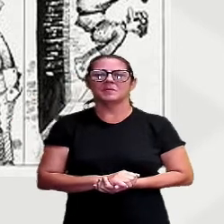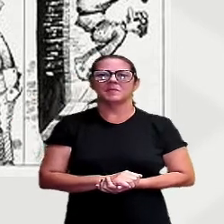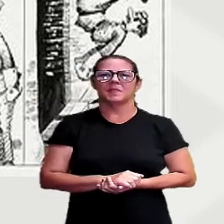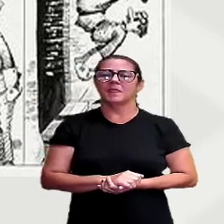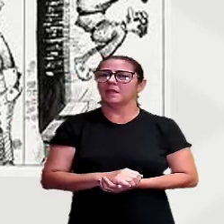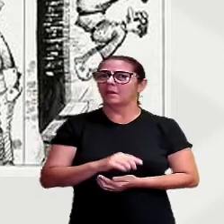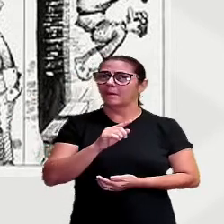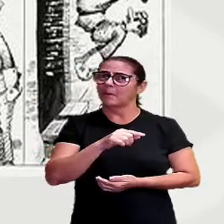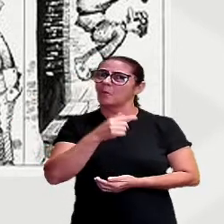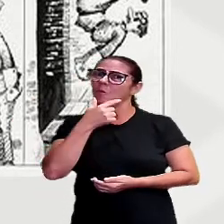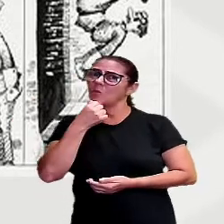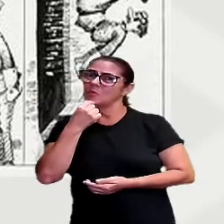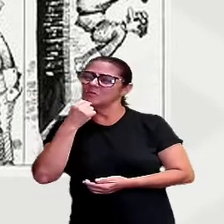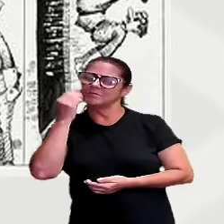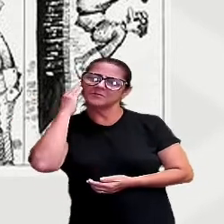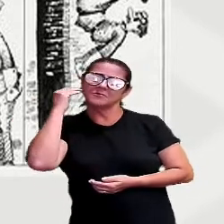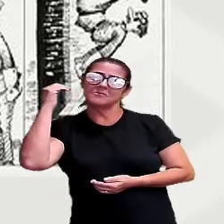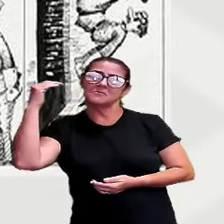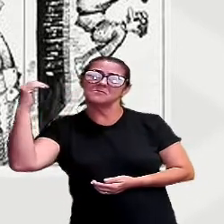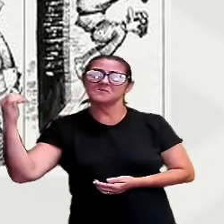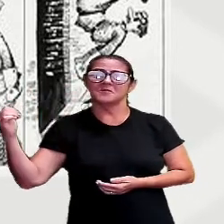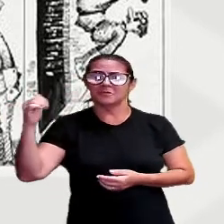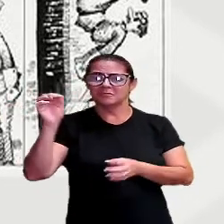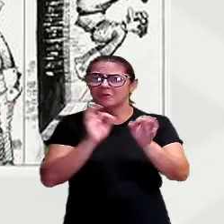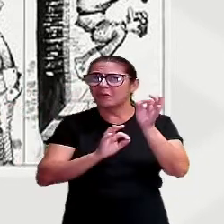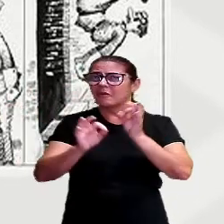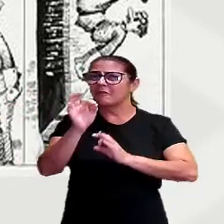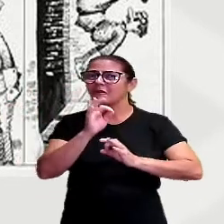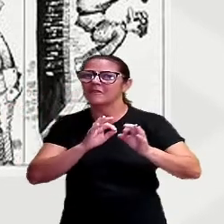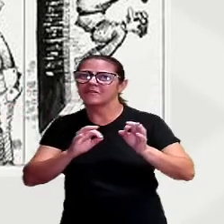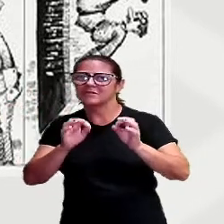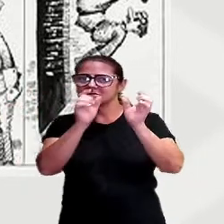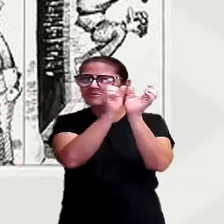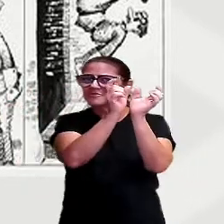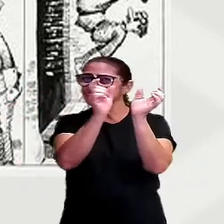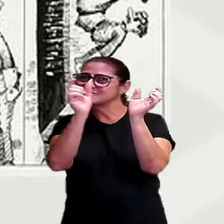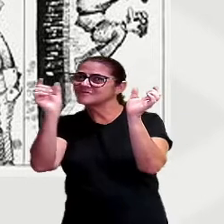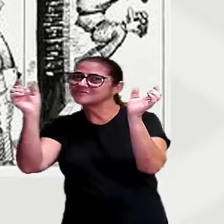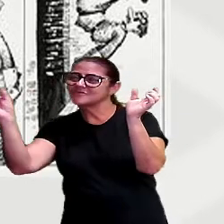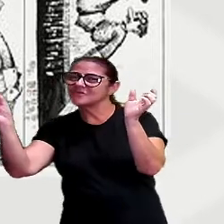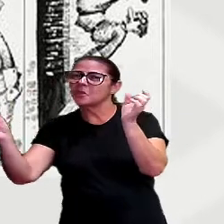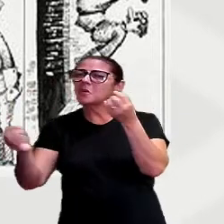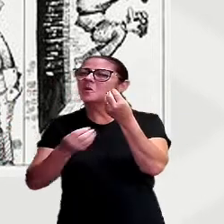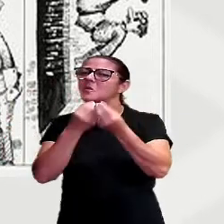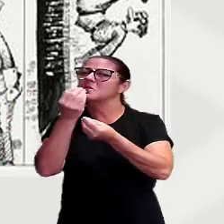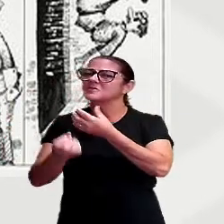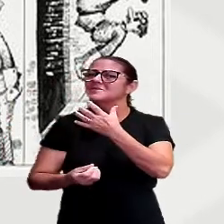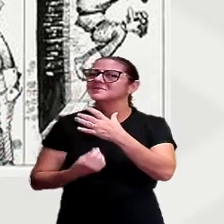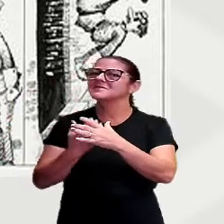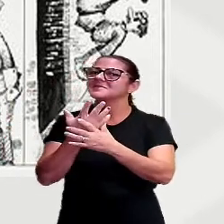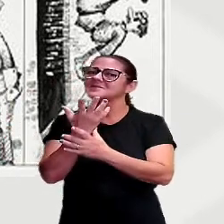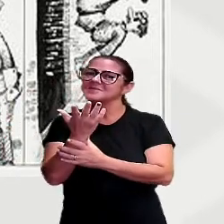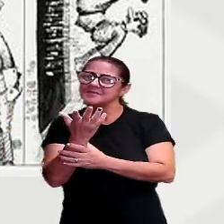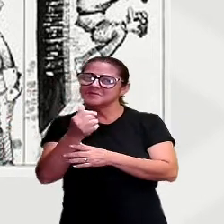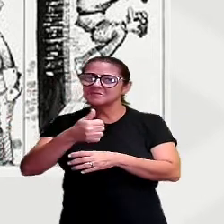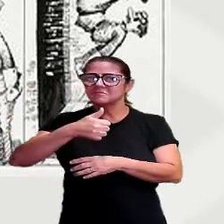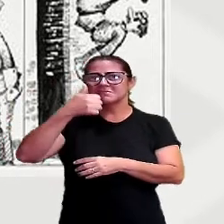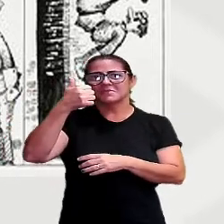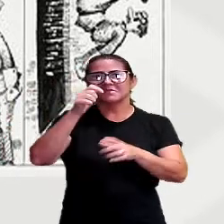destacado, tá, gente? Então, aí um pouquinho, é bom a gente ter um pouquinho dessa origem para saber de onde surgiu as primeiras